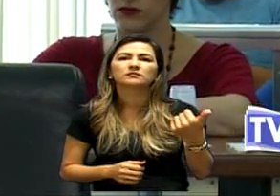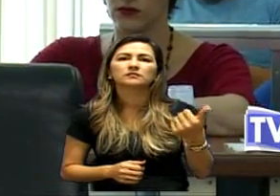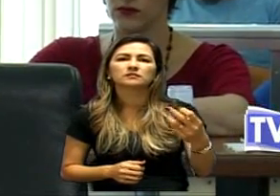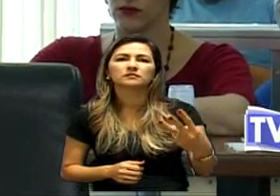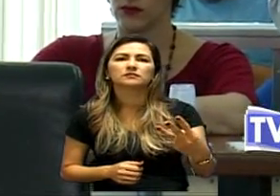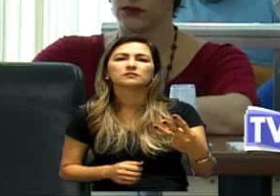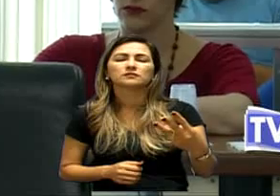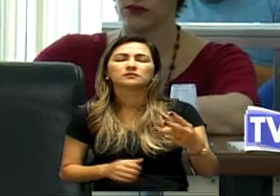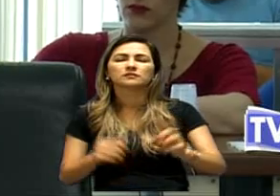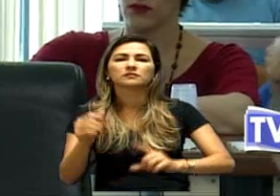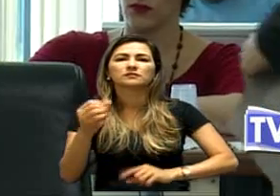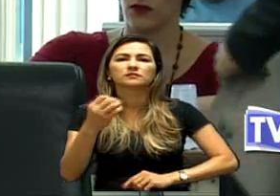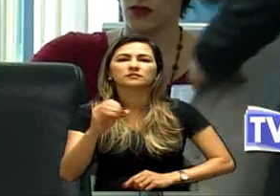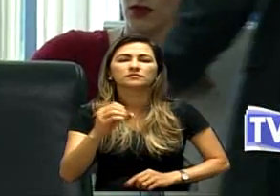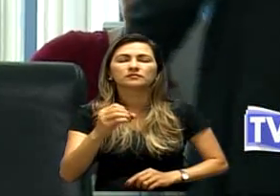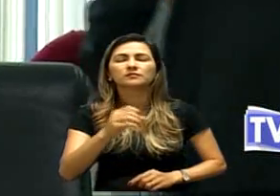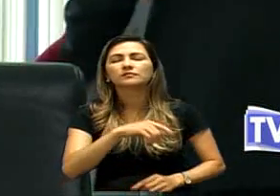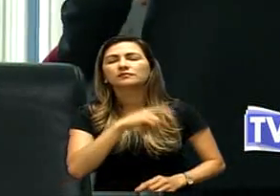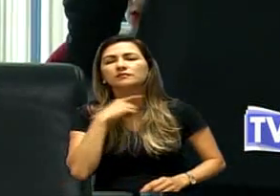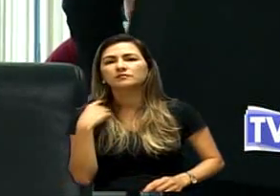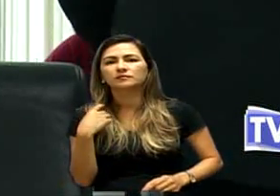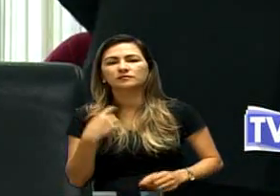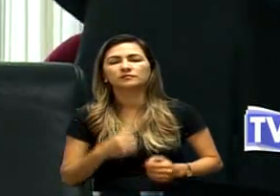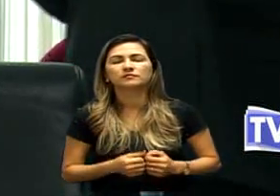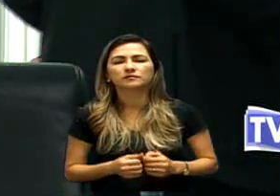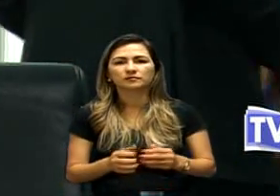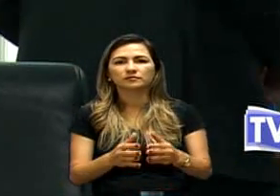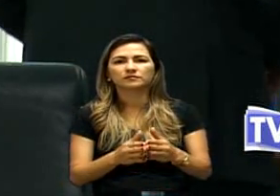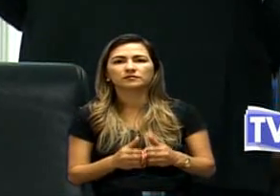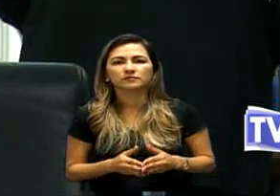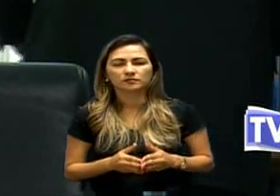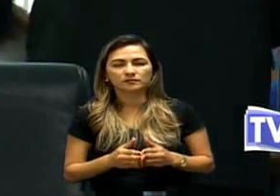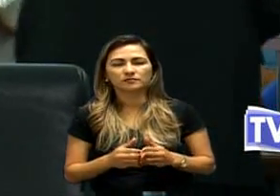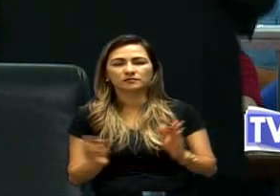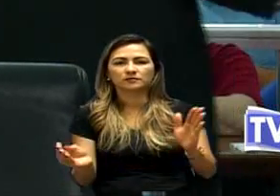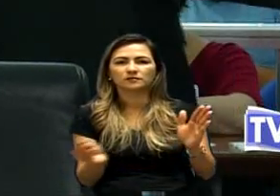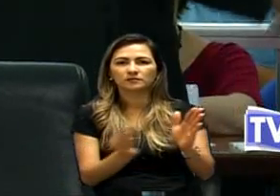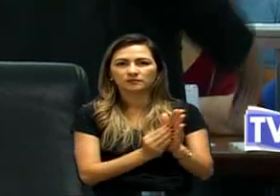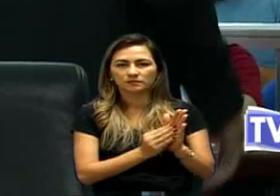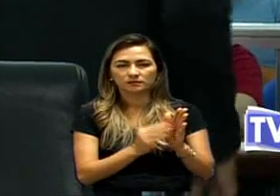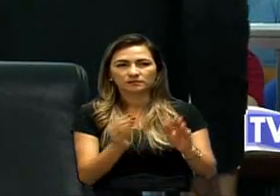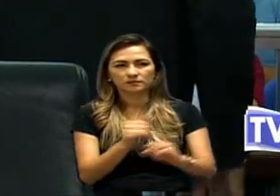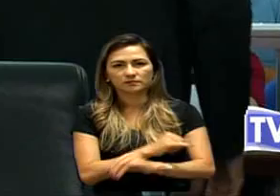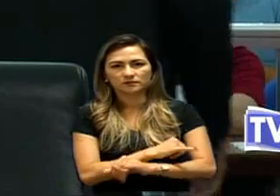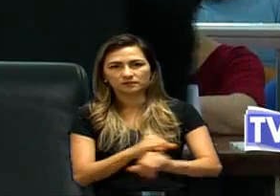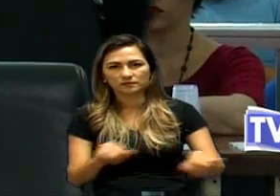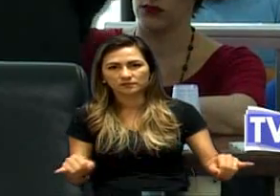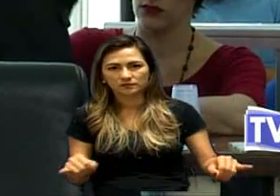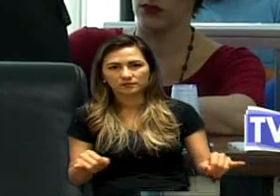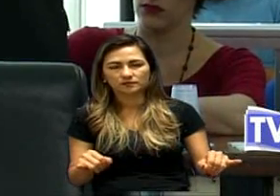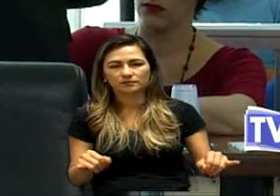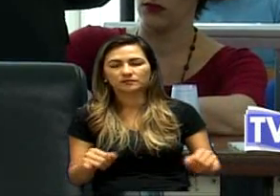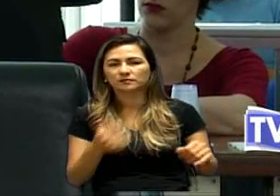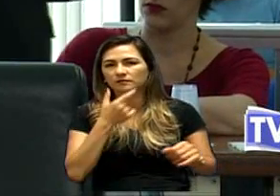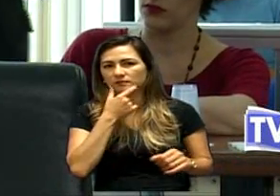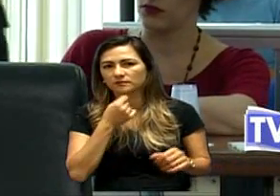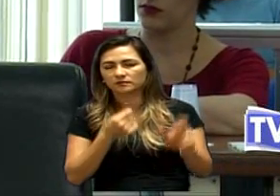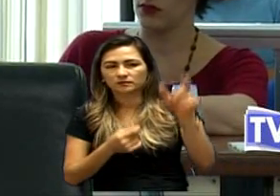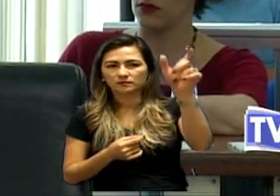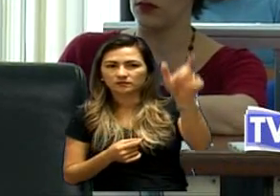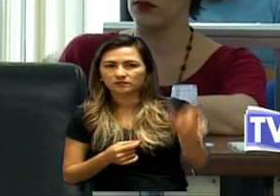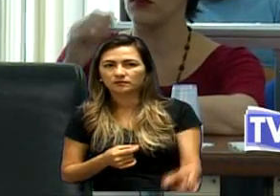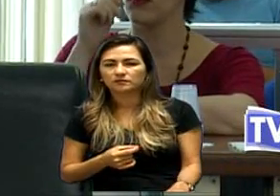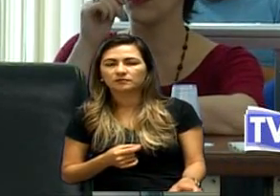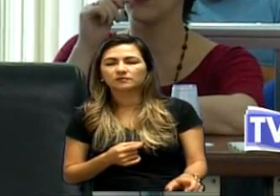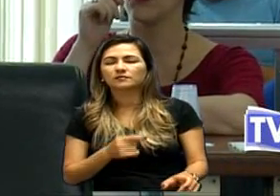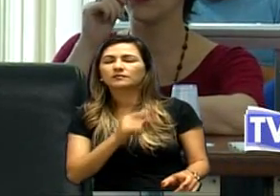de 2018. Requeiro a mesa ouvir do egrégio plenário, seja consignada em ata dos trabalhos presente em sessão, voto profundo